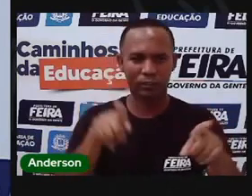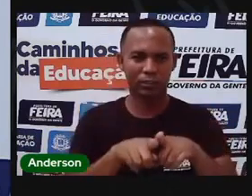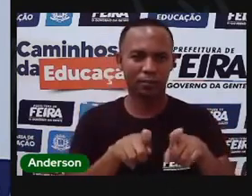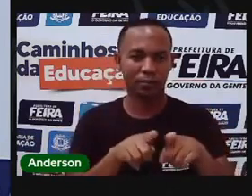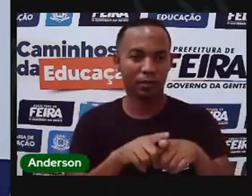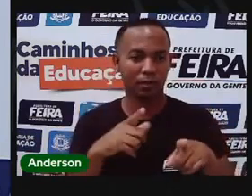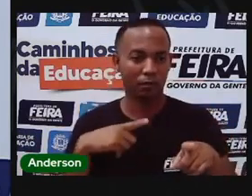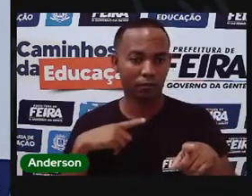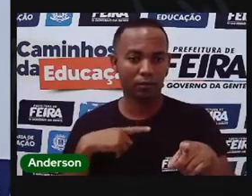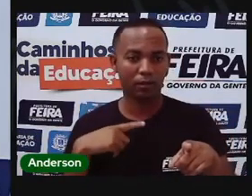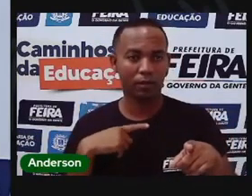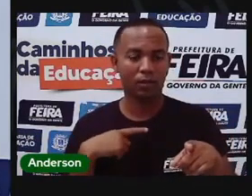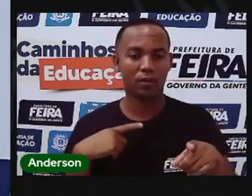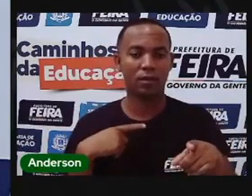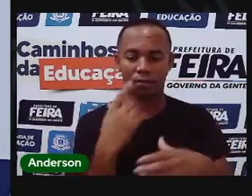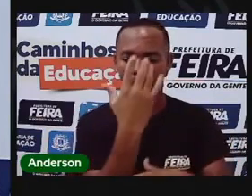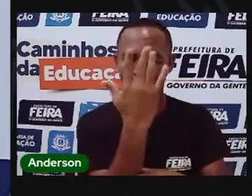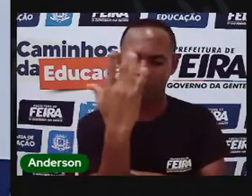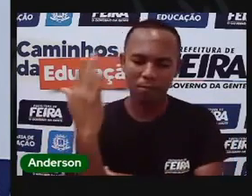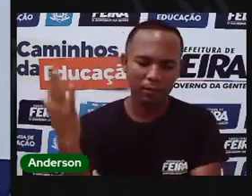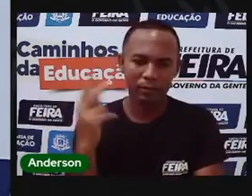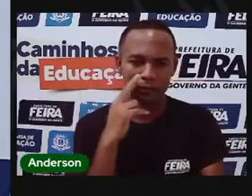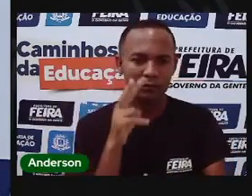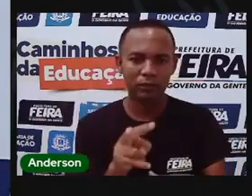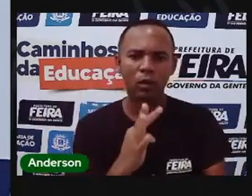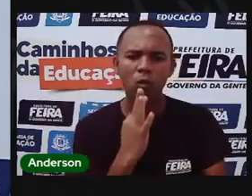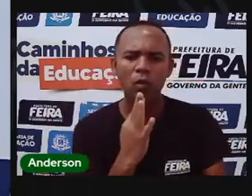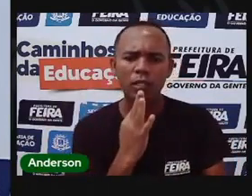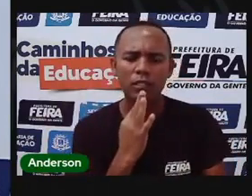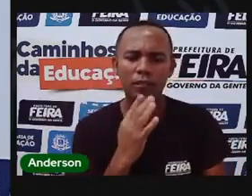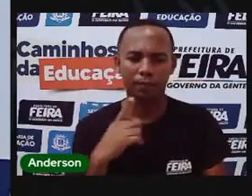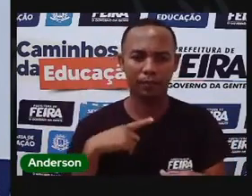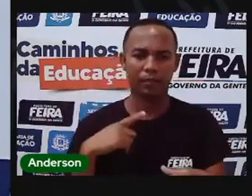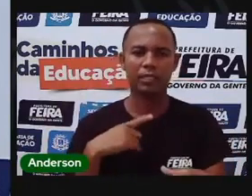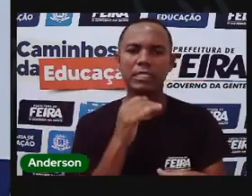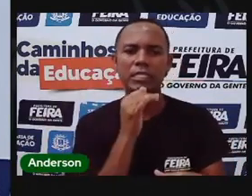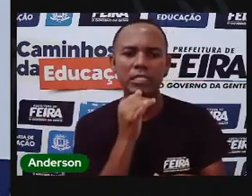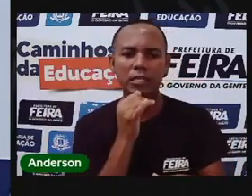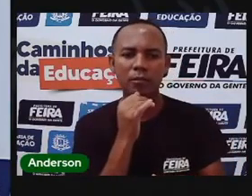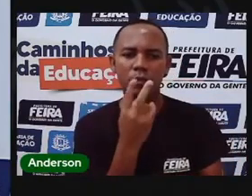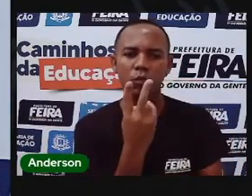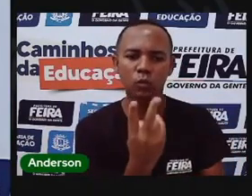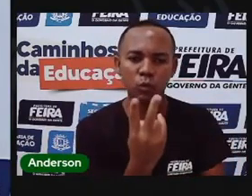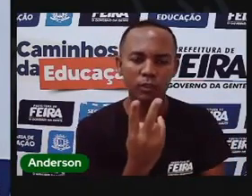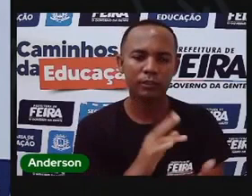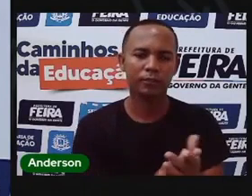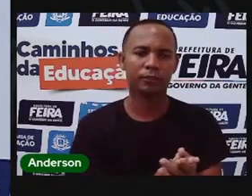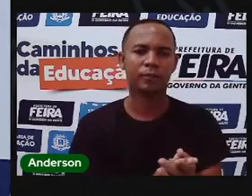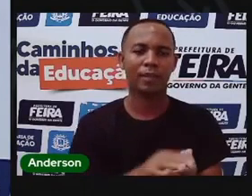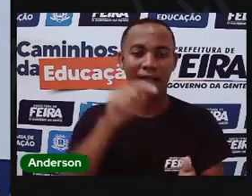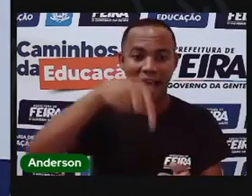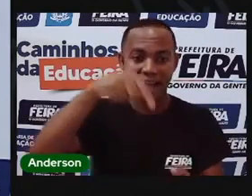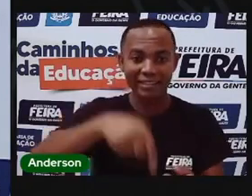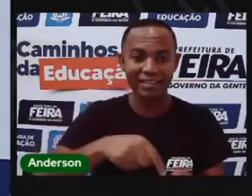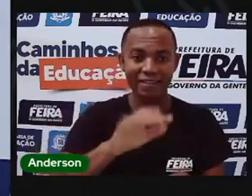trouxe plantinhas para vocês conhecerem e trouxe dois exemplos de solo. Bom, dentro da nossa cidade, aqui em Feira de Santana,